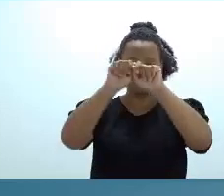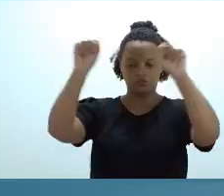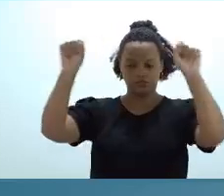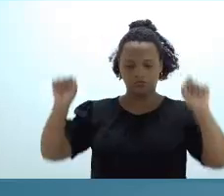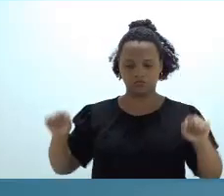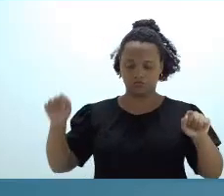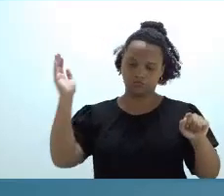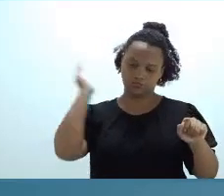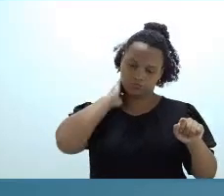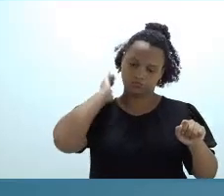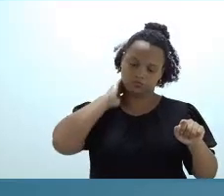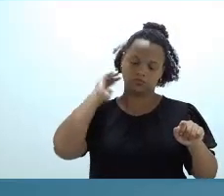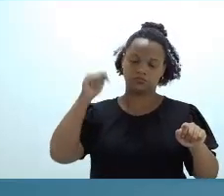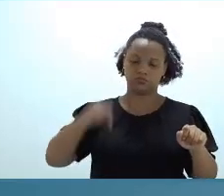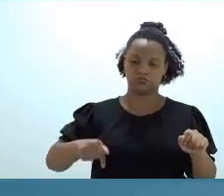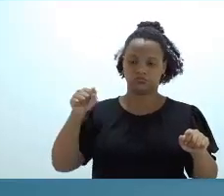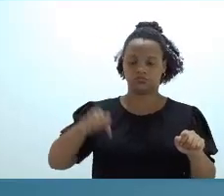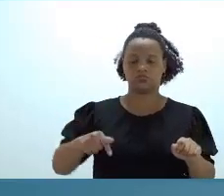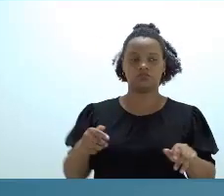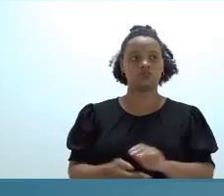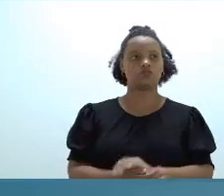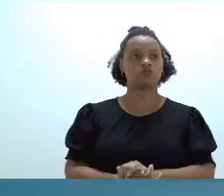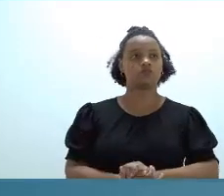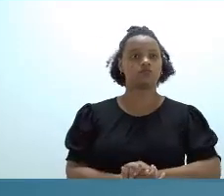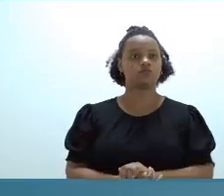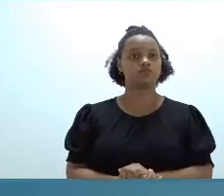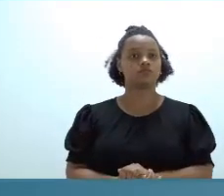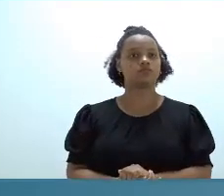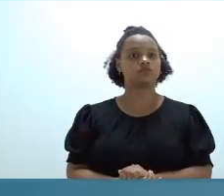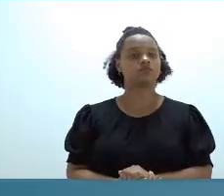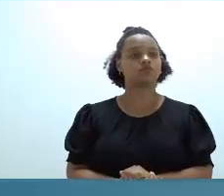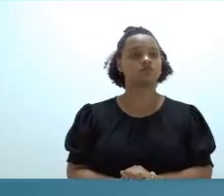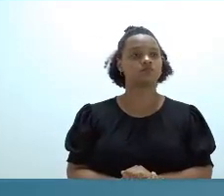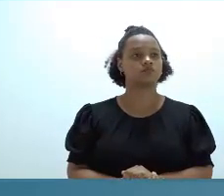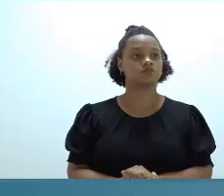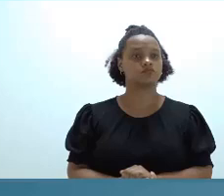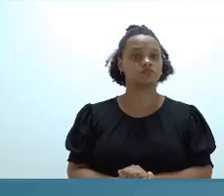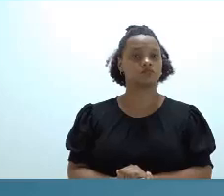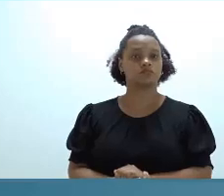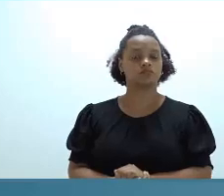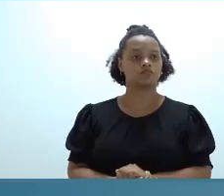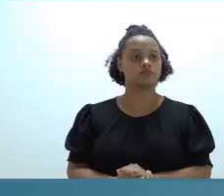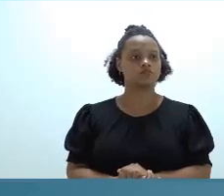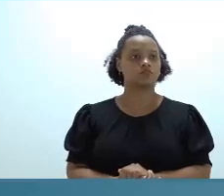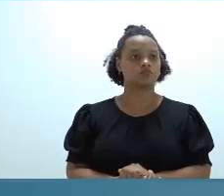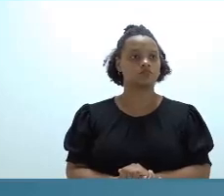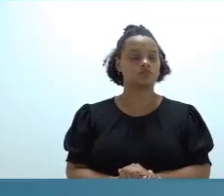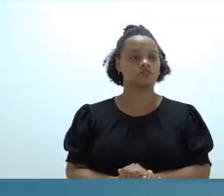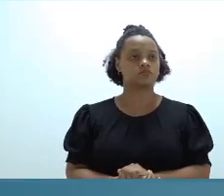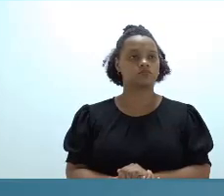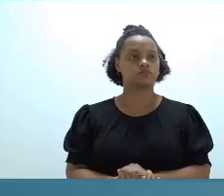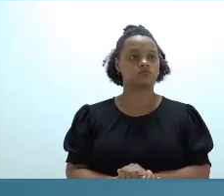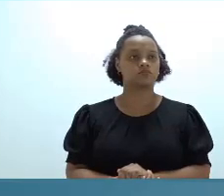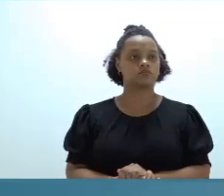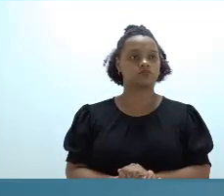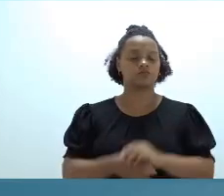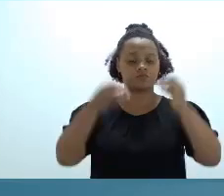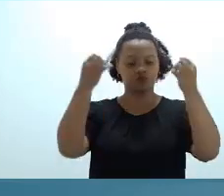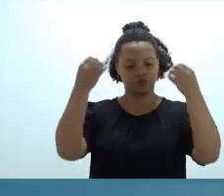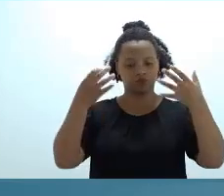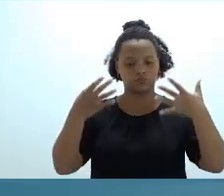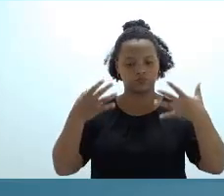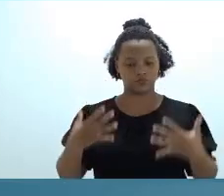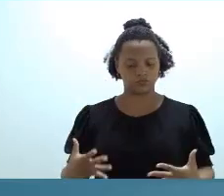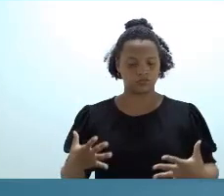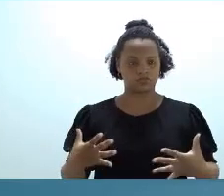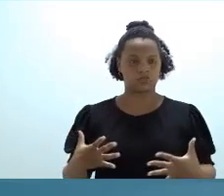de competência interna. Dentre as formas de expressão da autonomia orgânico-administrativa